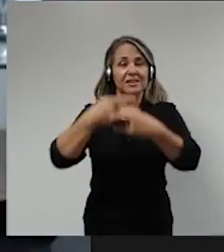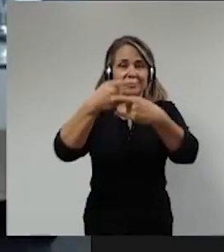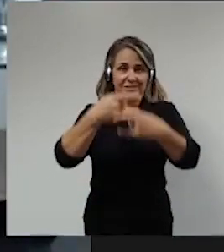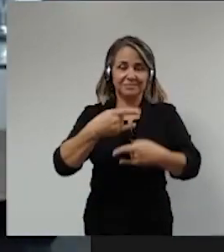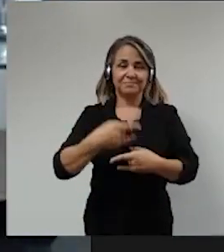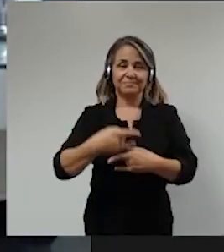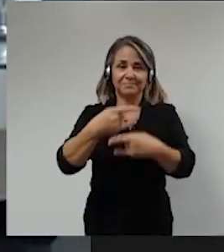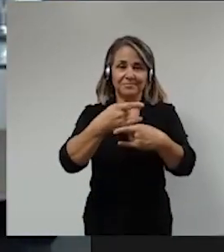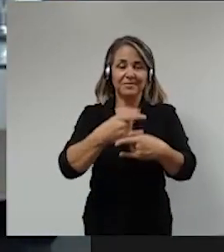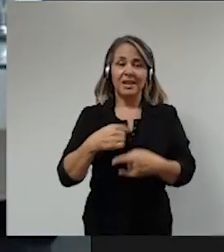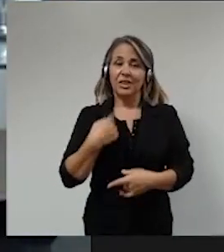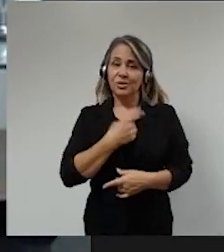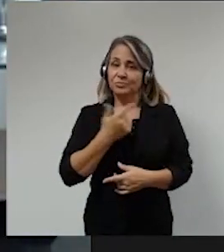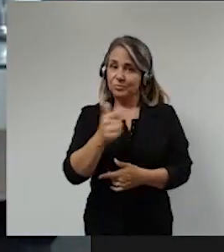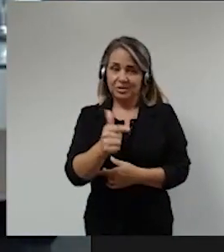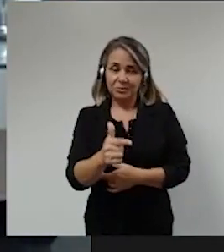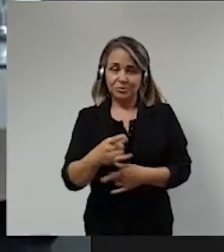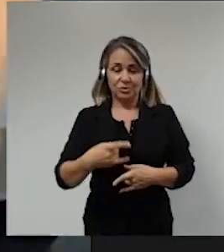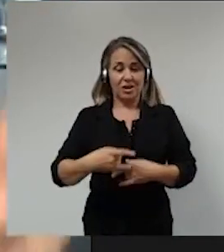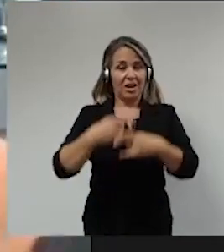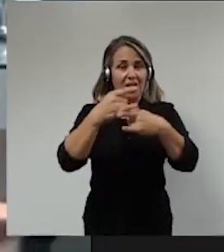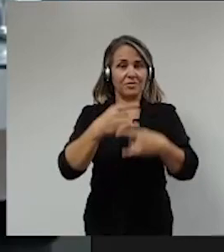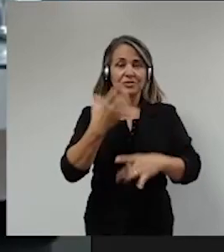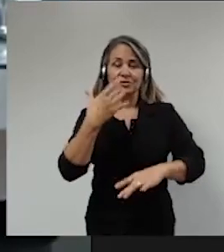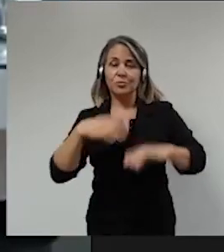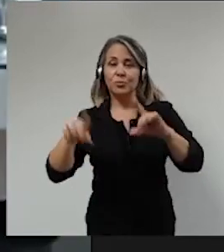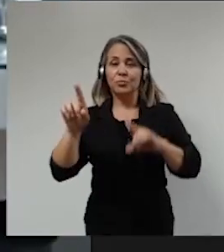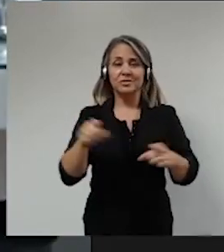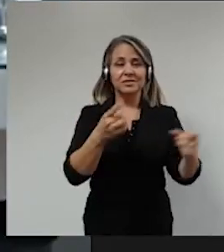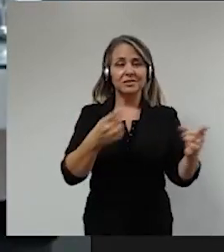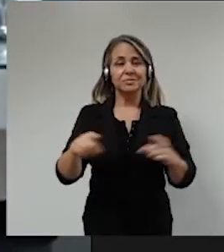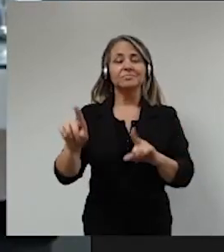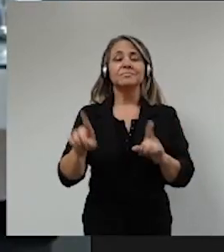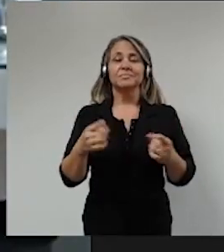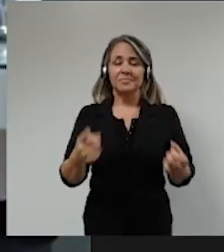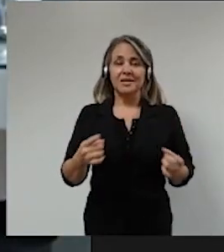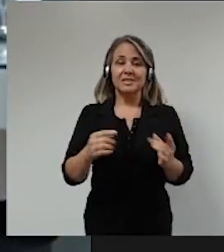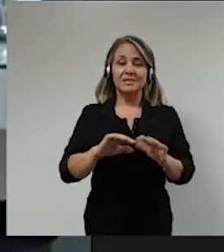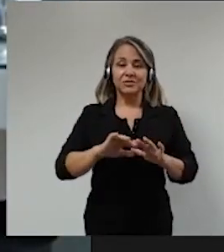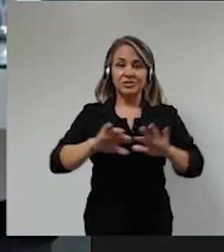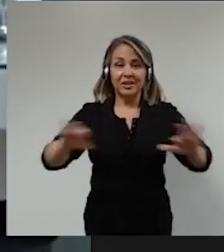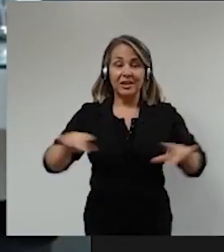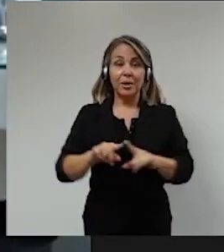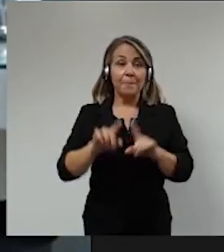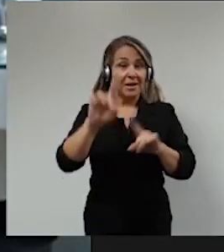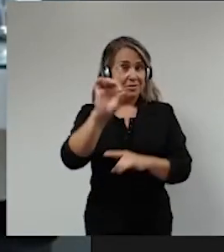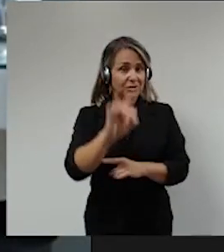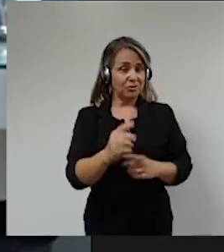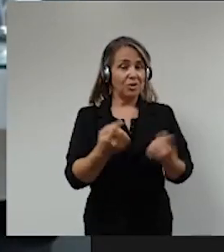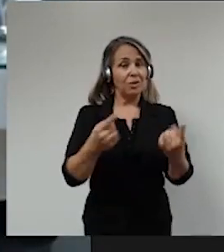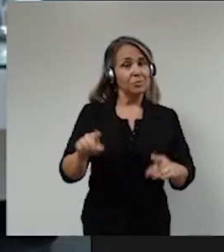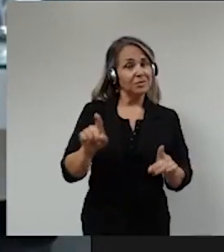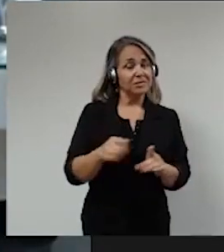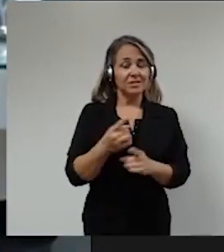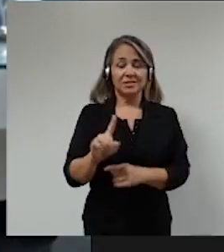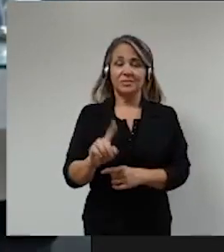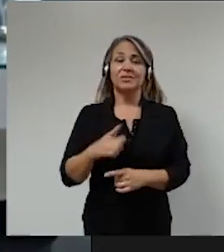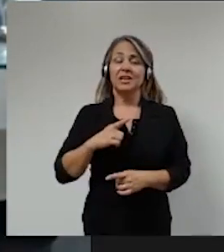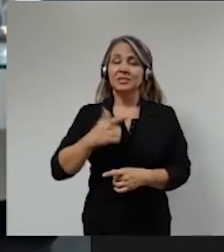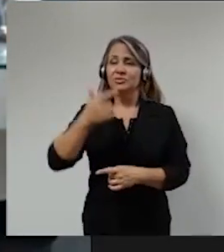gente não tem apenas as lives musicais, claro, elas tomaram a frente e se destacaram, mas a gente não tem apenas as lives musicais, a gente